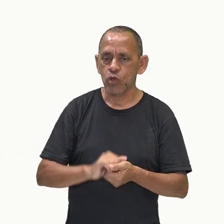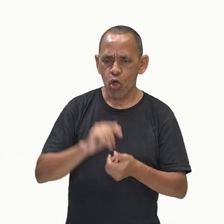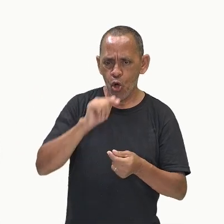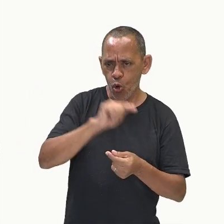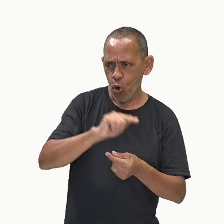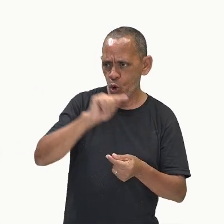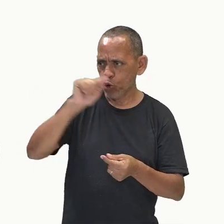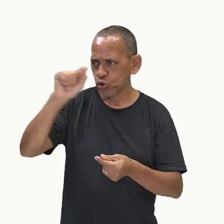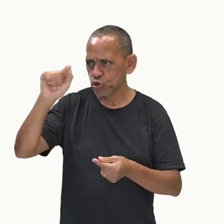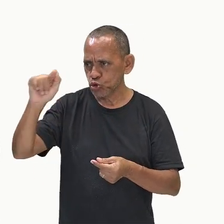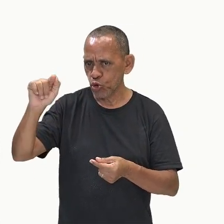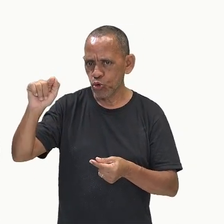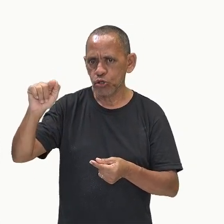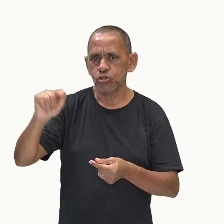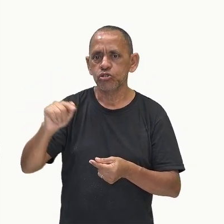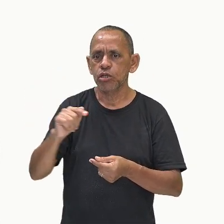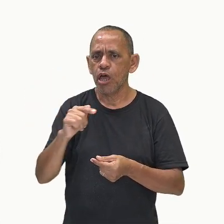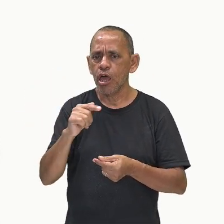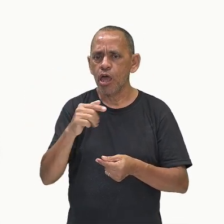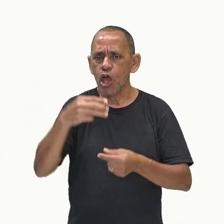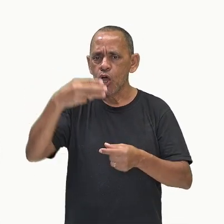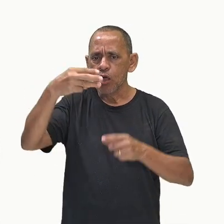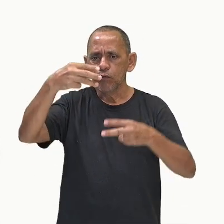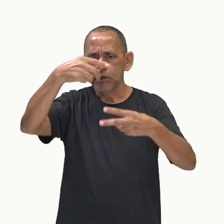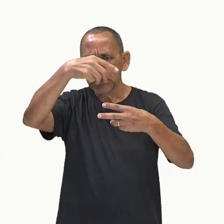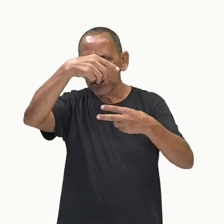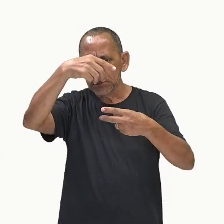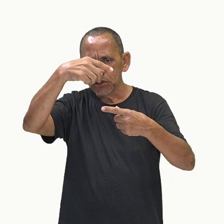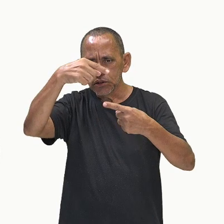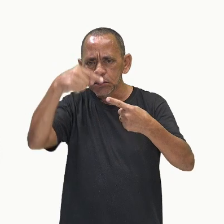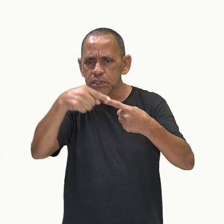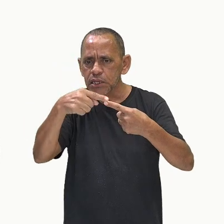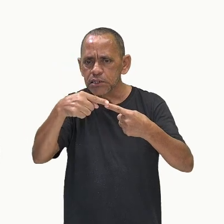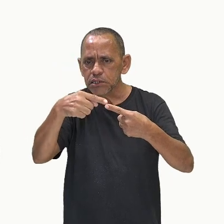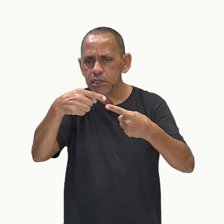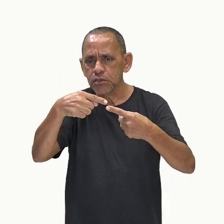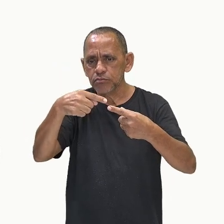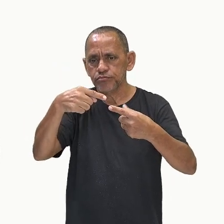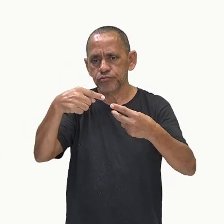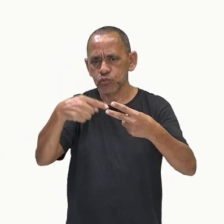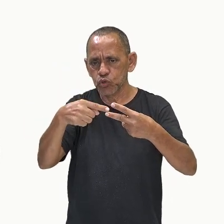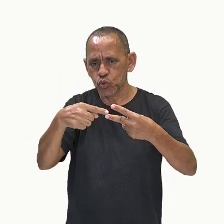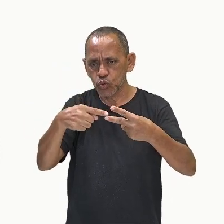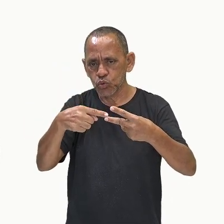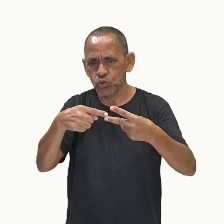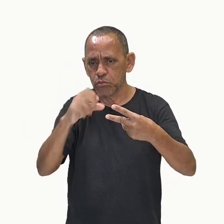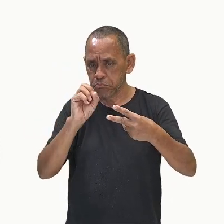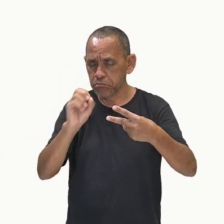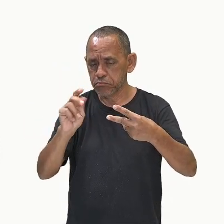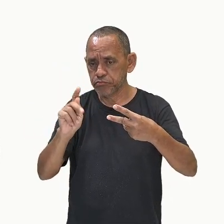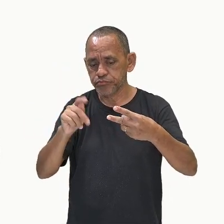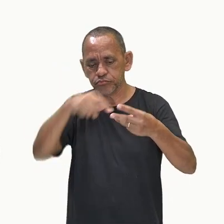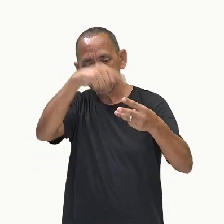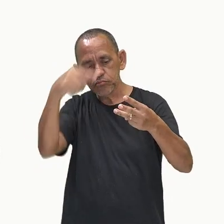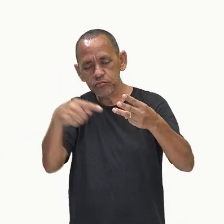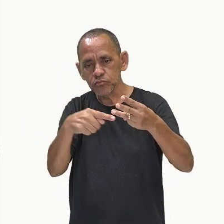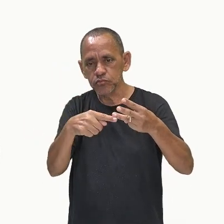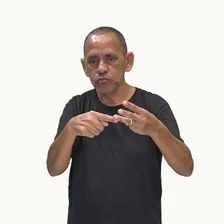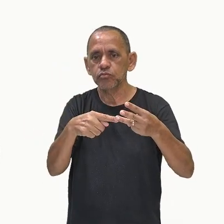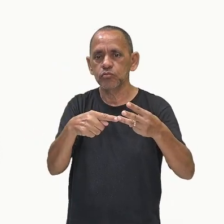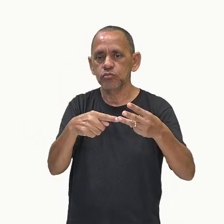reta, certo? Ou seja, se eles estivessem alinhados, se eles fossem